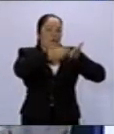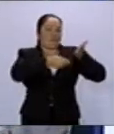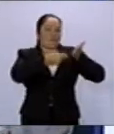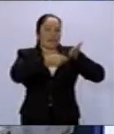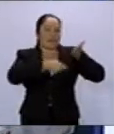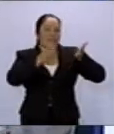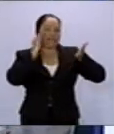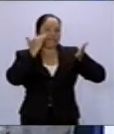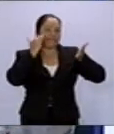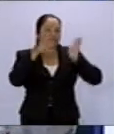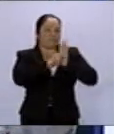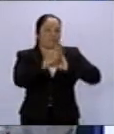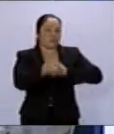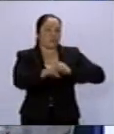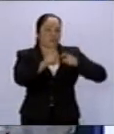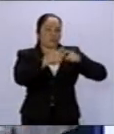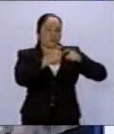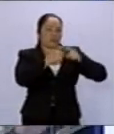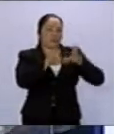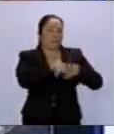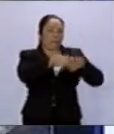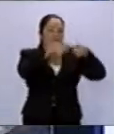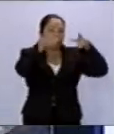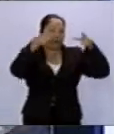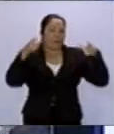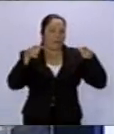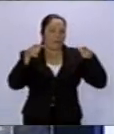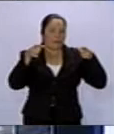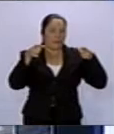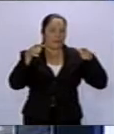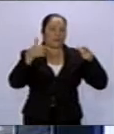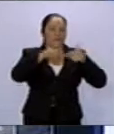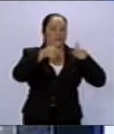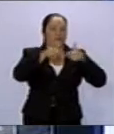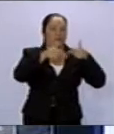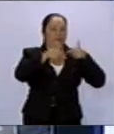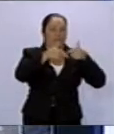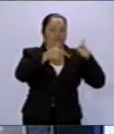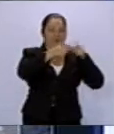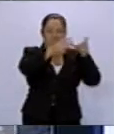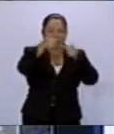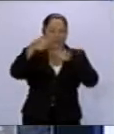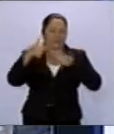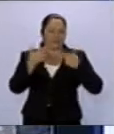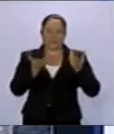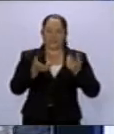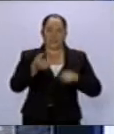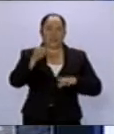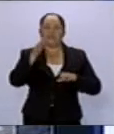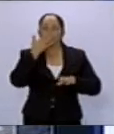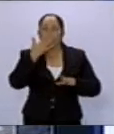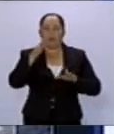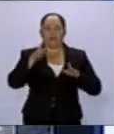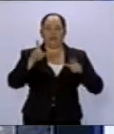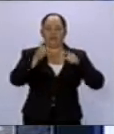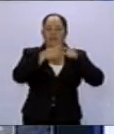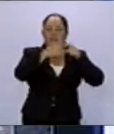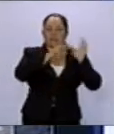medicina para a amplitude do exercício profissional em qualquer das duas especialidades nem cirurgia vascular